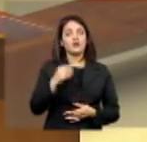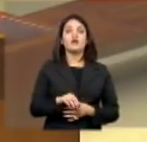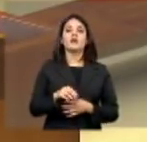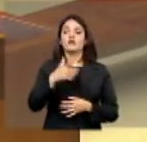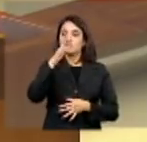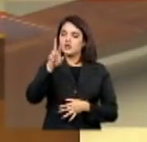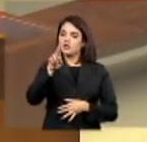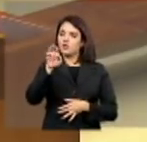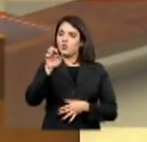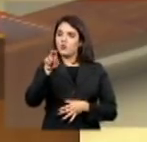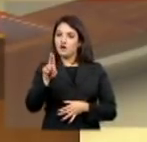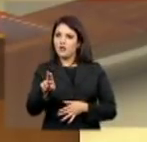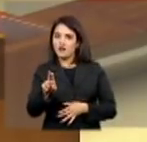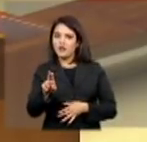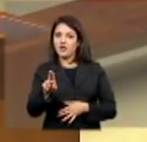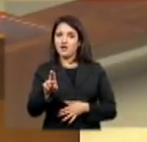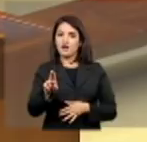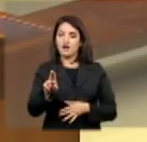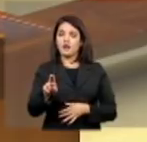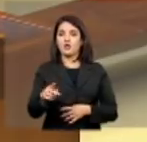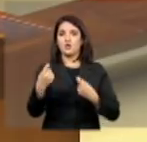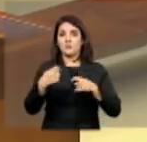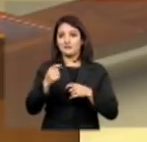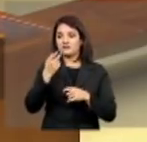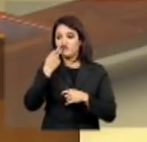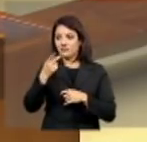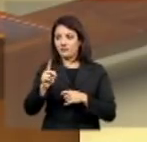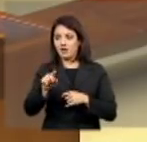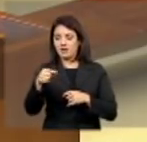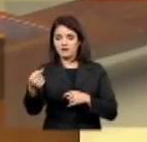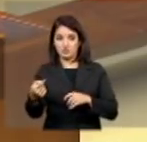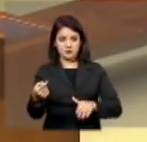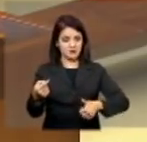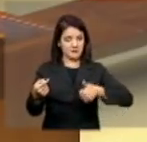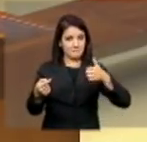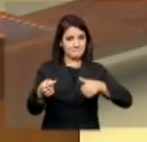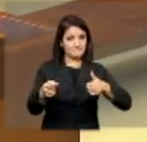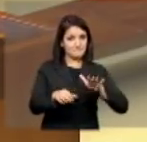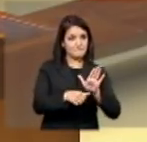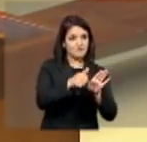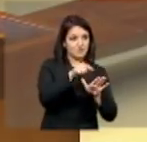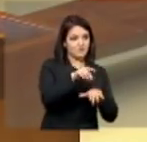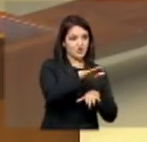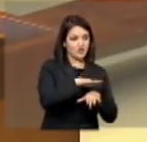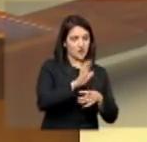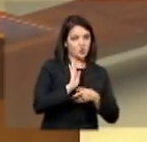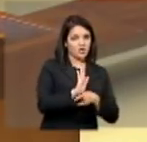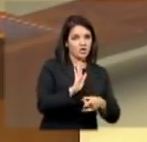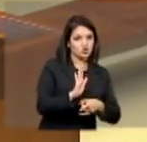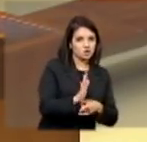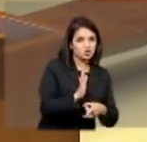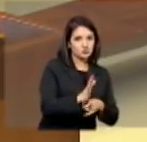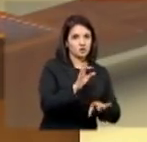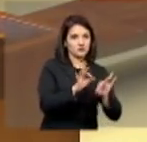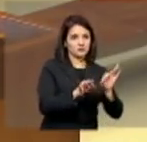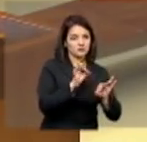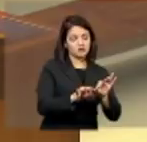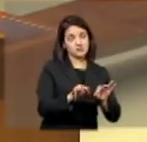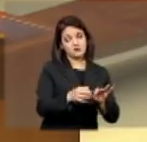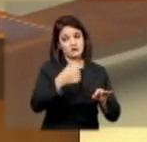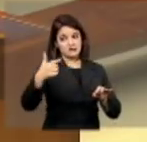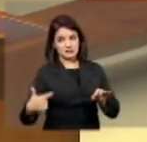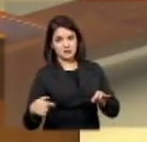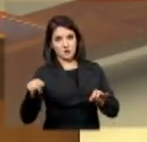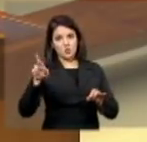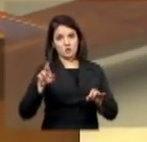falar após os réus que firmaram acordo com a acusação e último ponto preliminar que também não